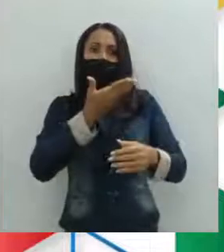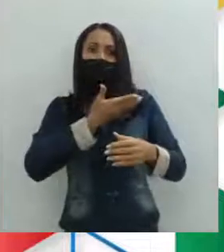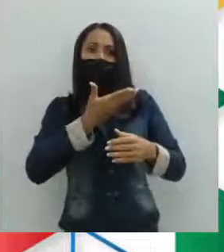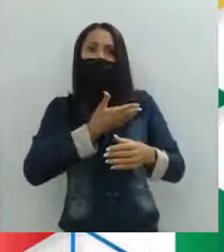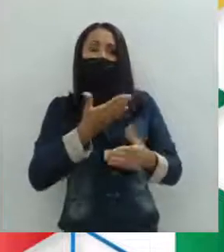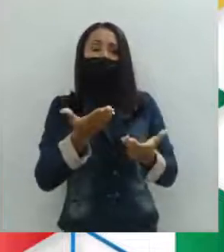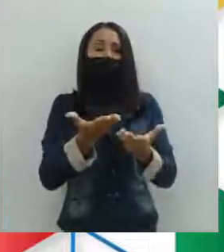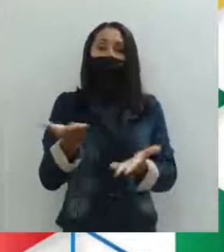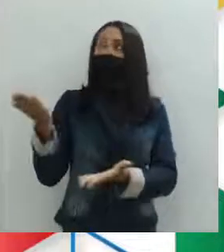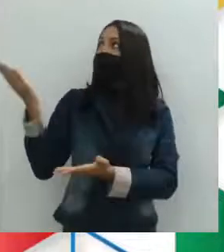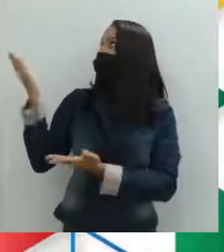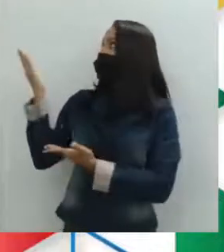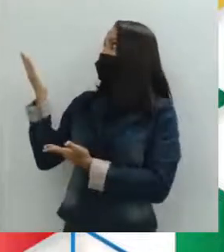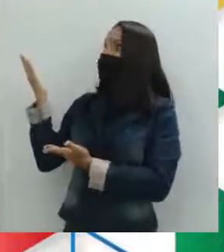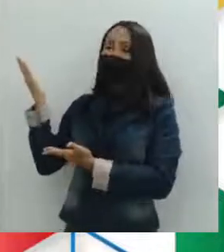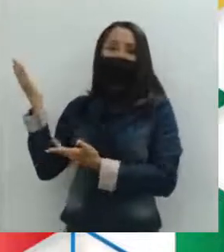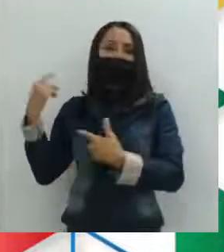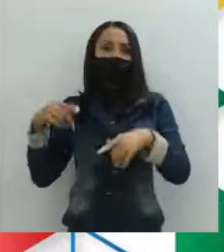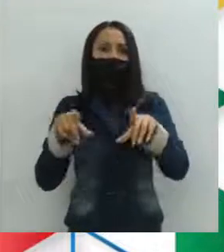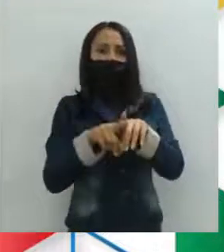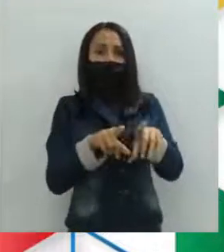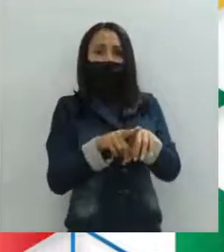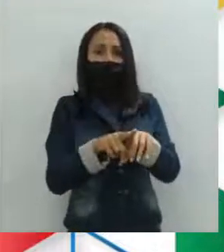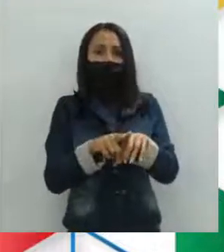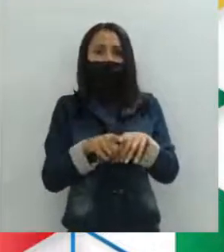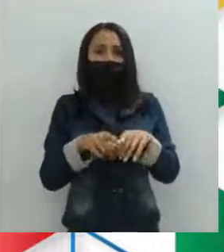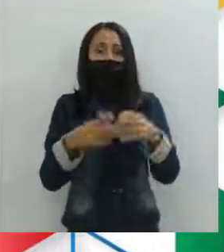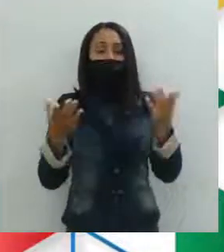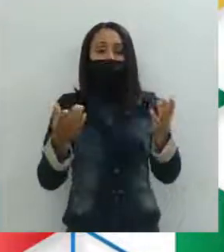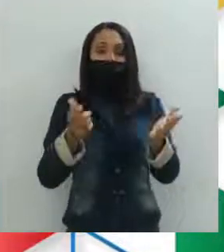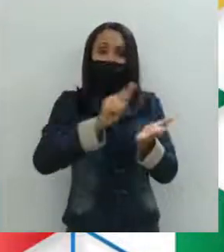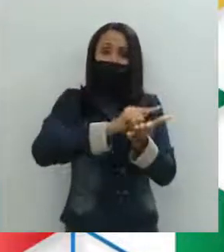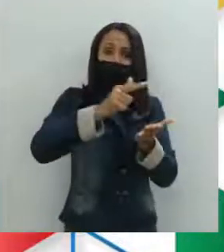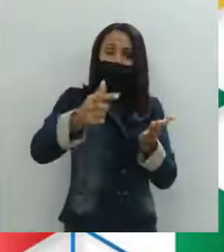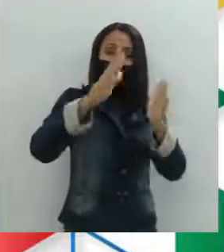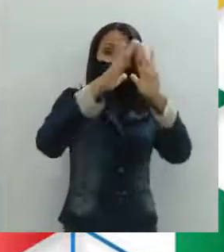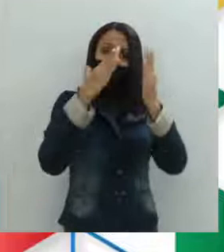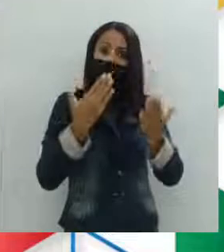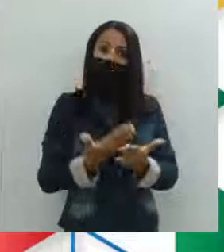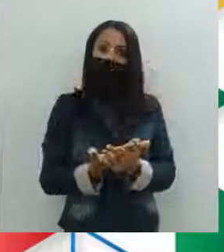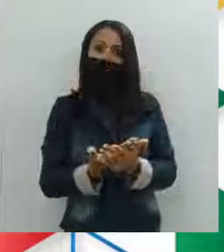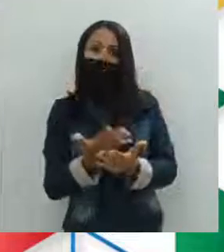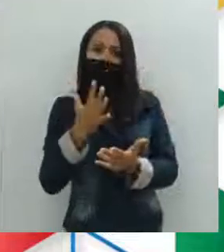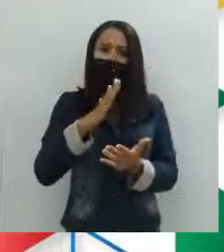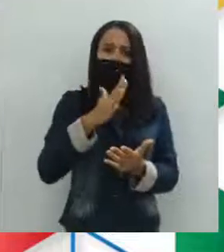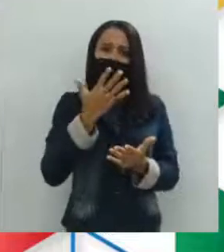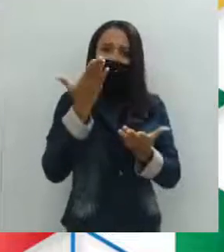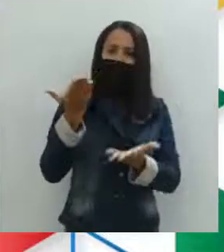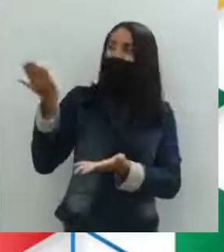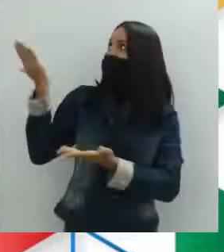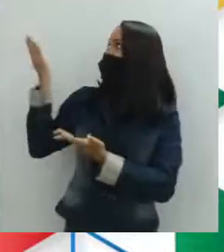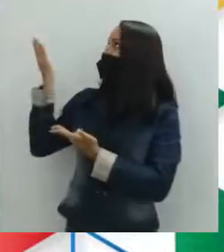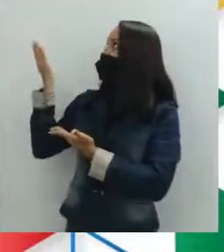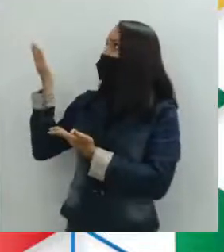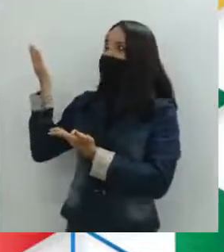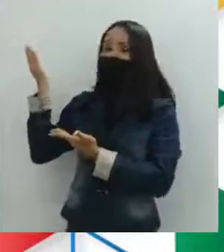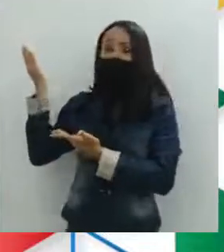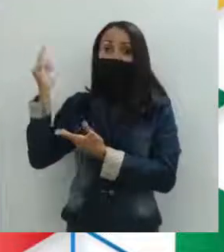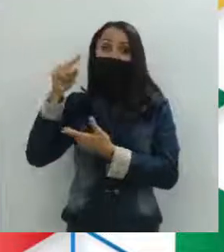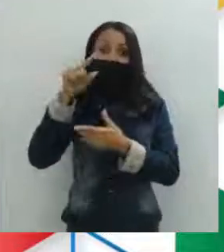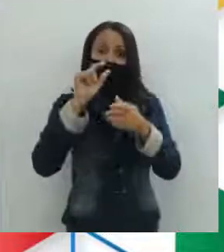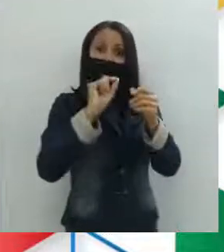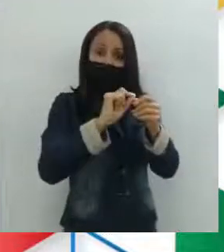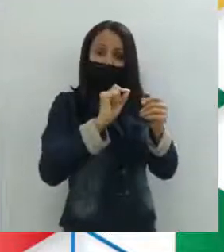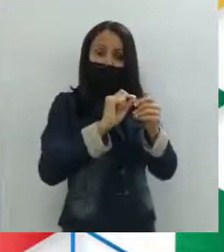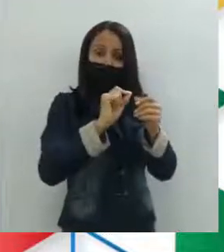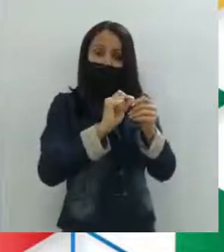vocês ainda na tela, olhem só, um jornalzinho da escola. Seria mais ou menos assim, vocês fazerem um jornalzinho